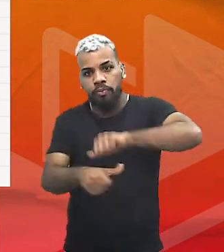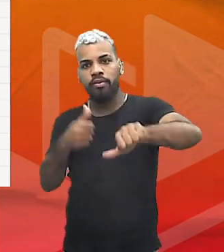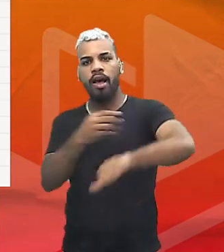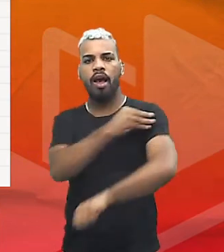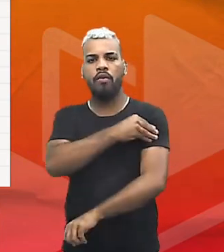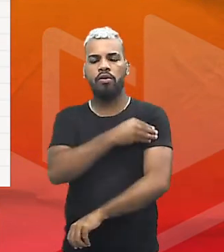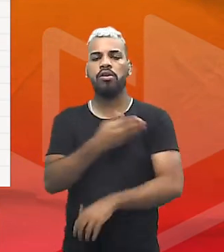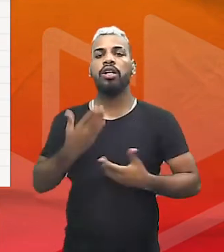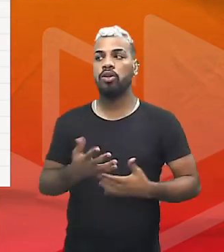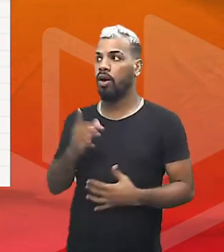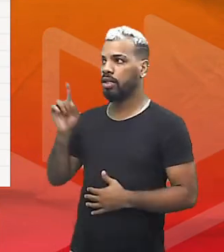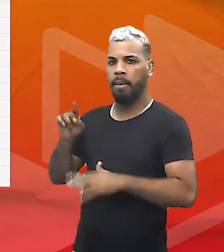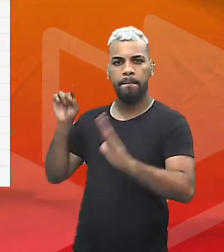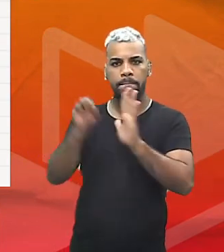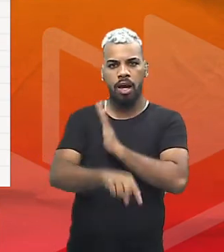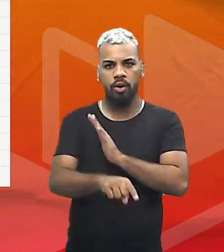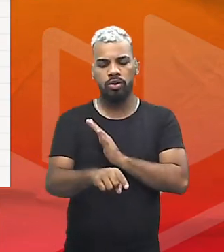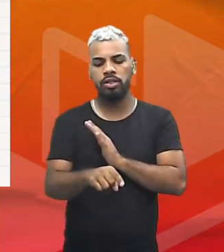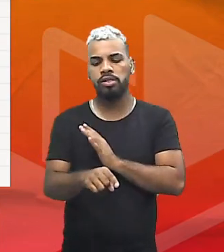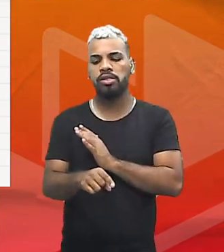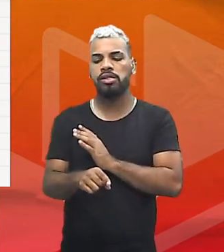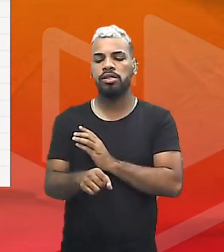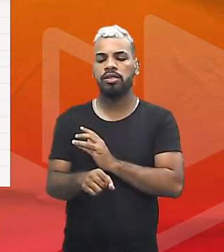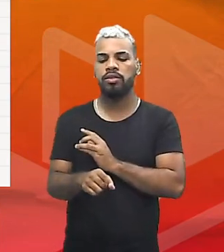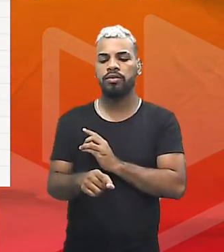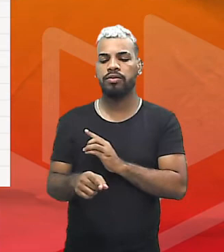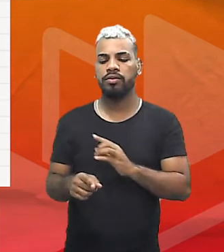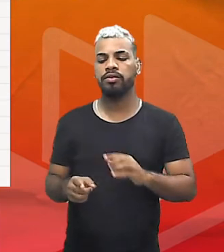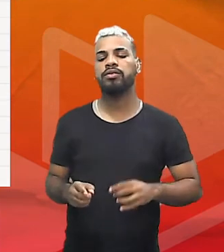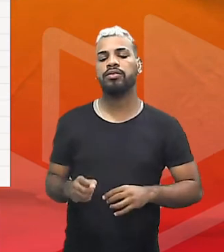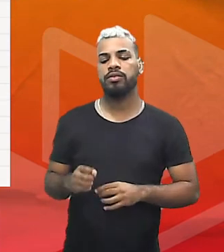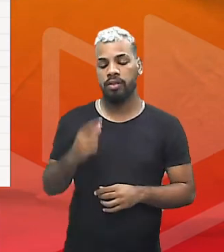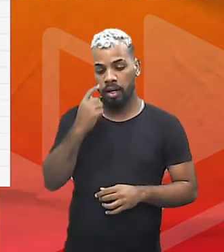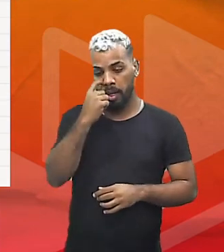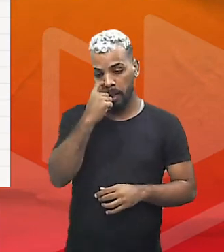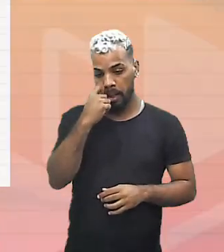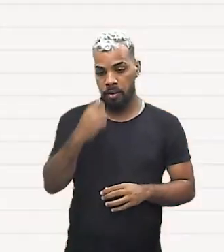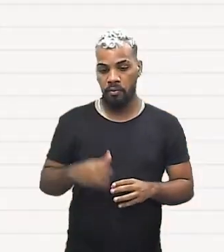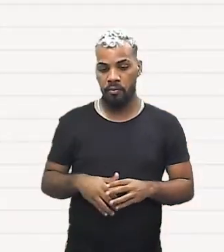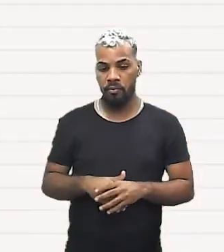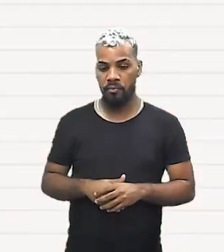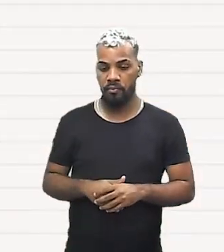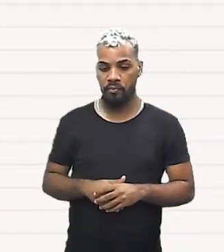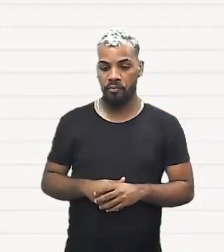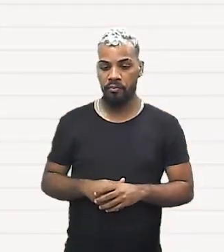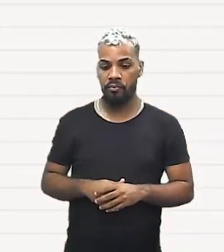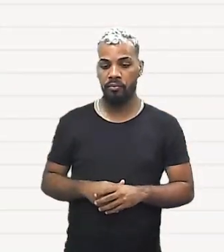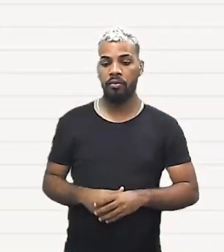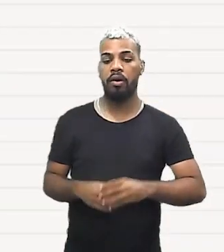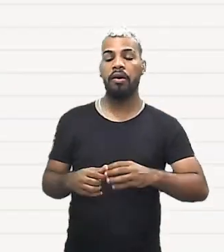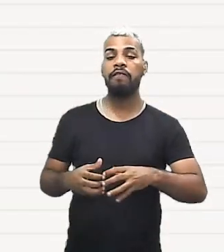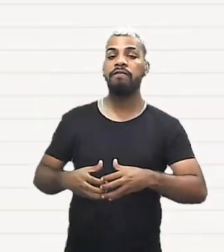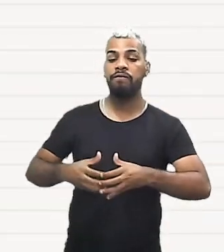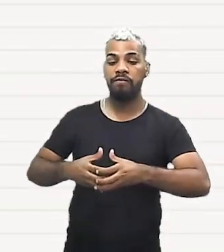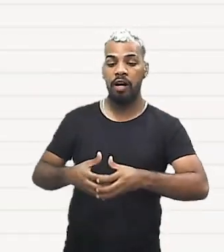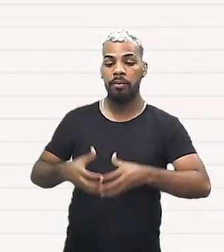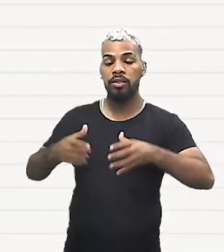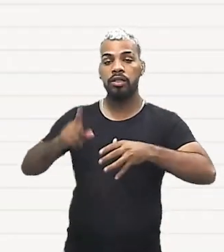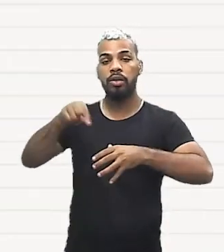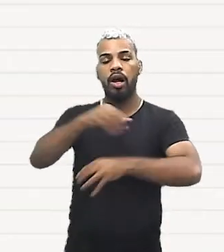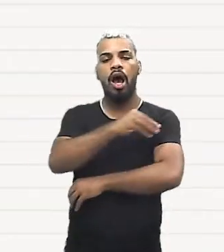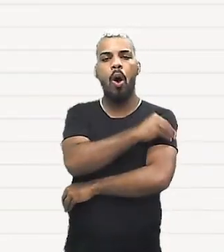que fala na questão é uma fermentação que a gente chama assim ó de fermentação alcoólica